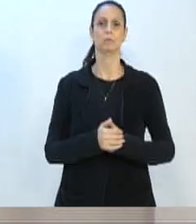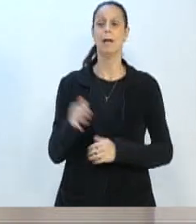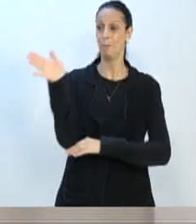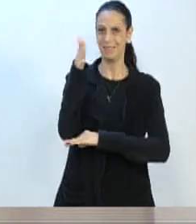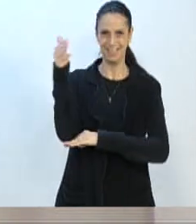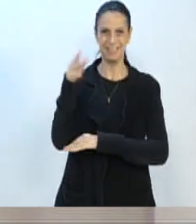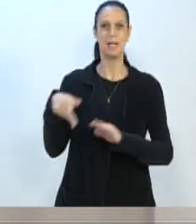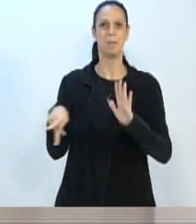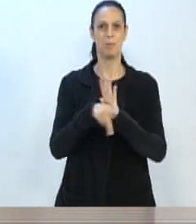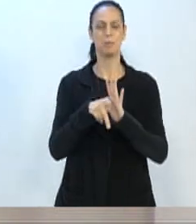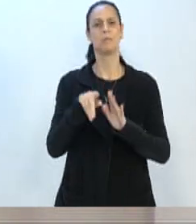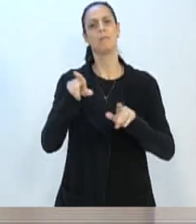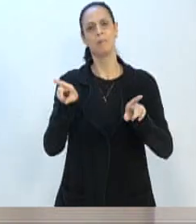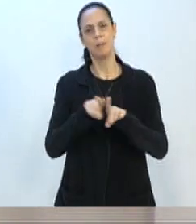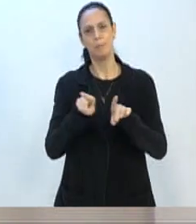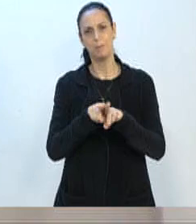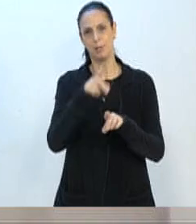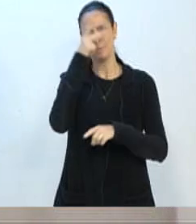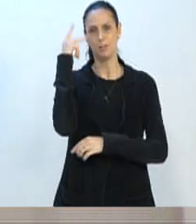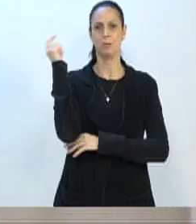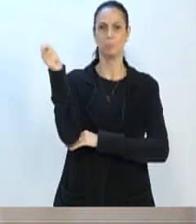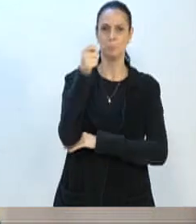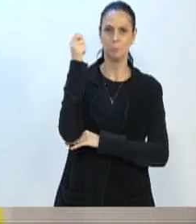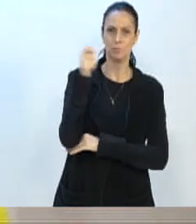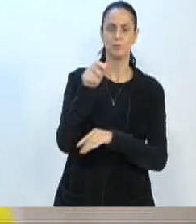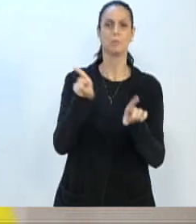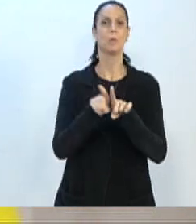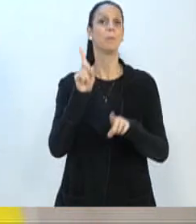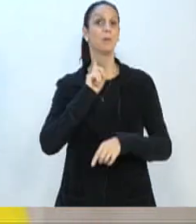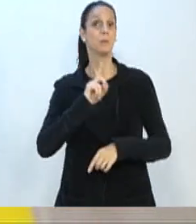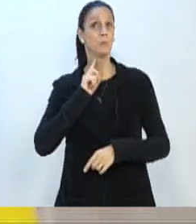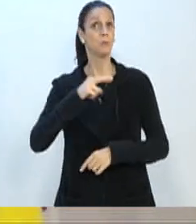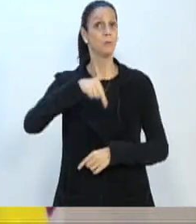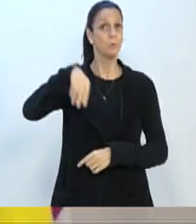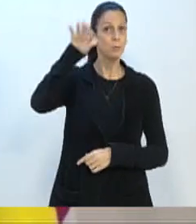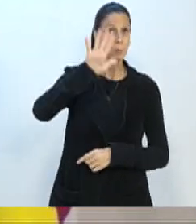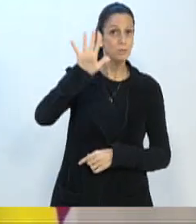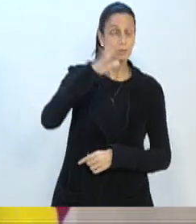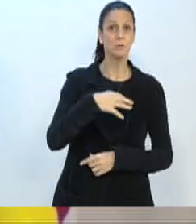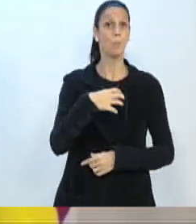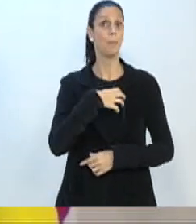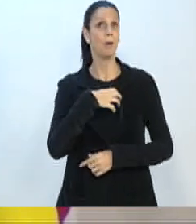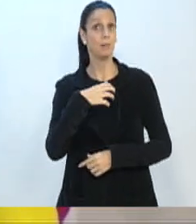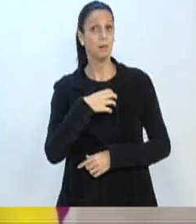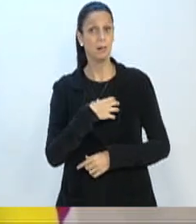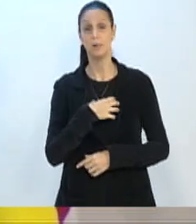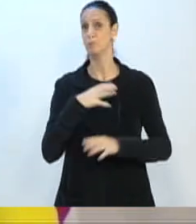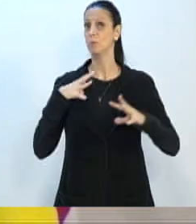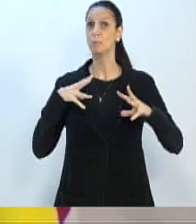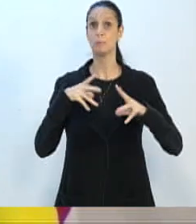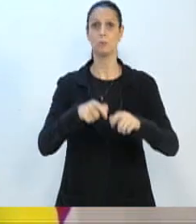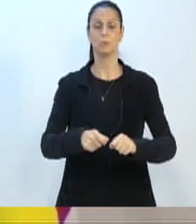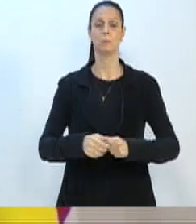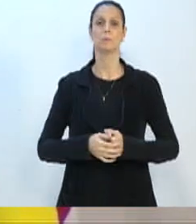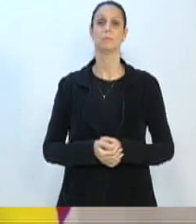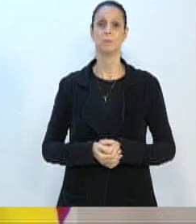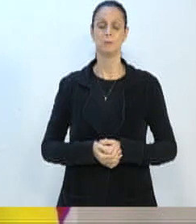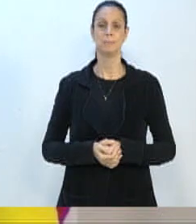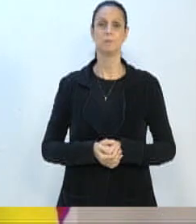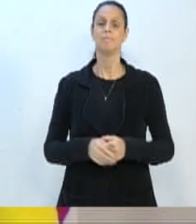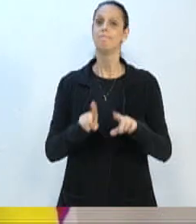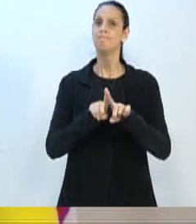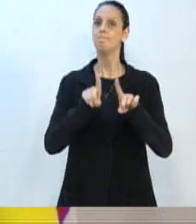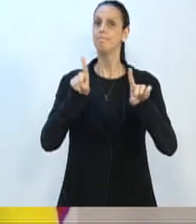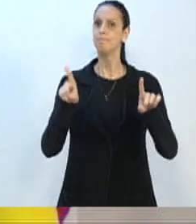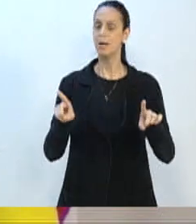catarinenses de gaúcho de Paranaense de Paulistas cariocas mineiros nordestinos baianos enfim mas